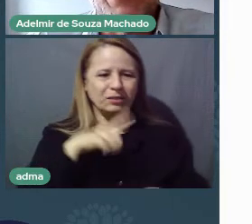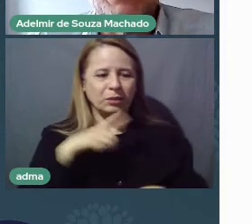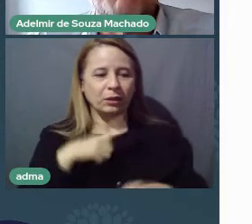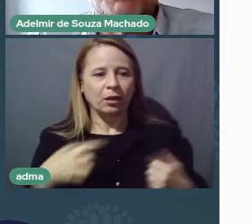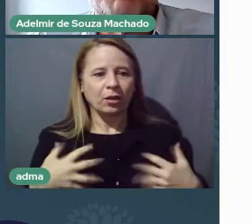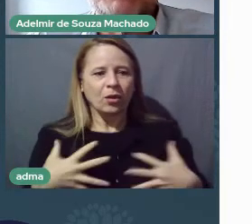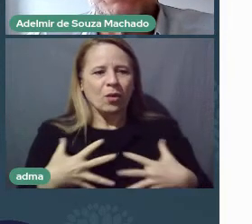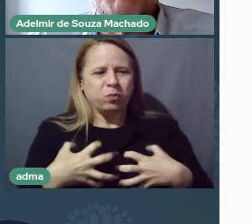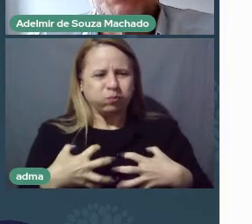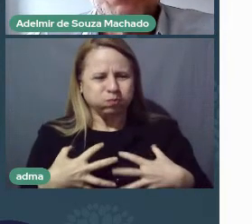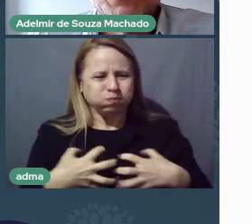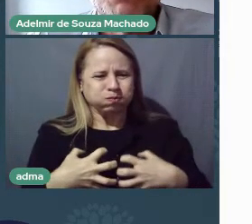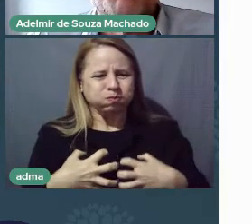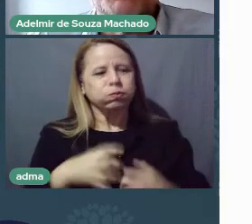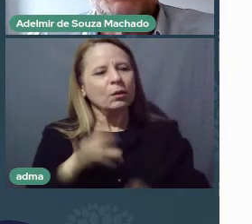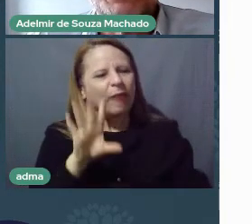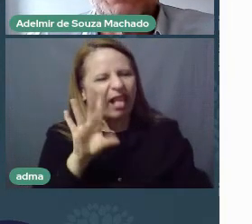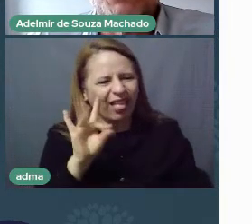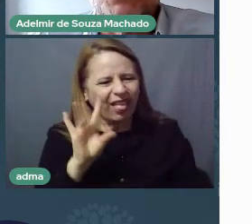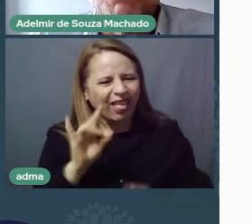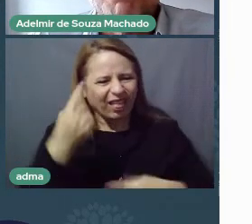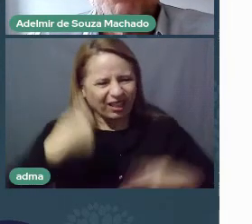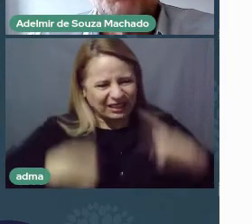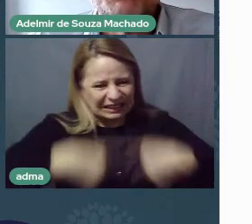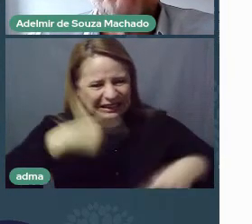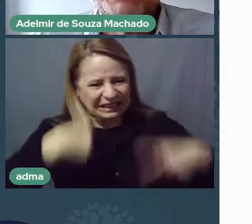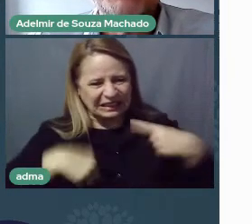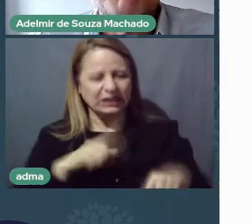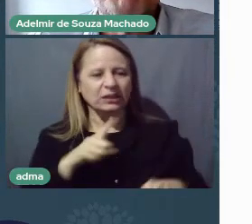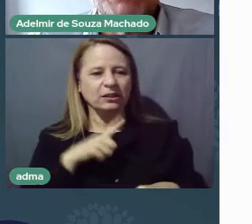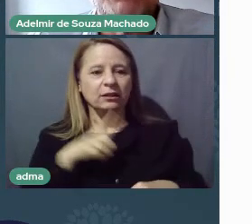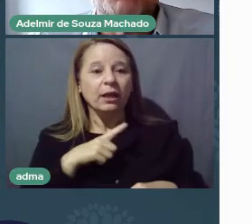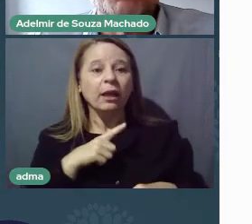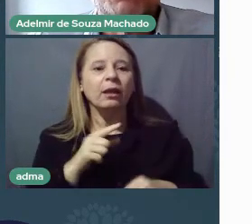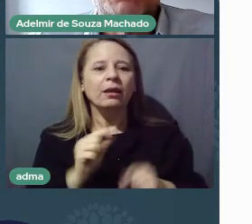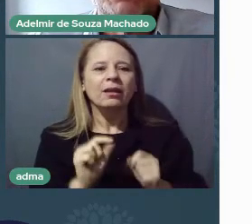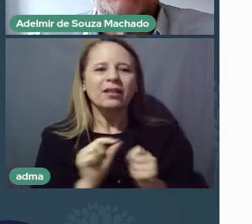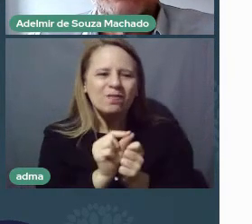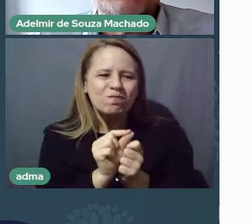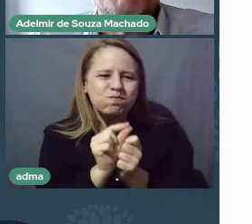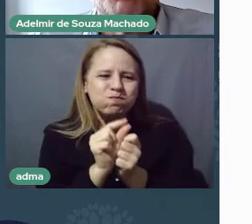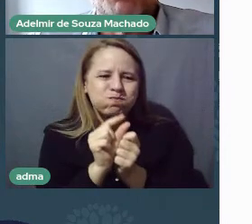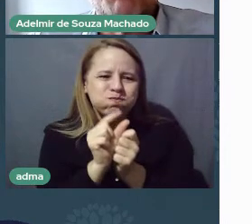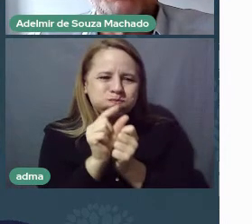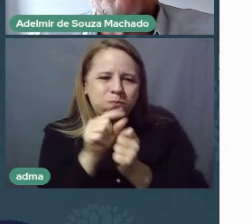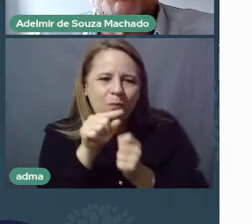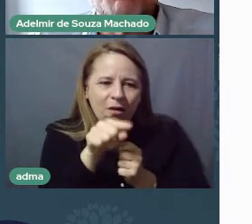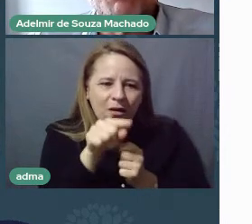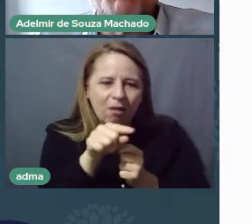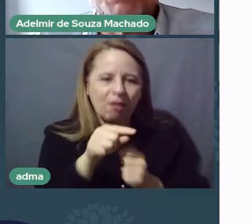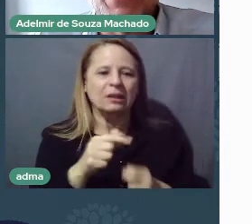broncoespasmo à inflamação, eu vou ter aqui, ó, um espessamento desse brônquio. Esse brônquio vai